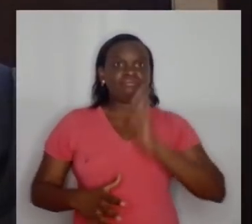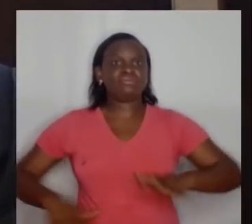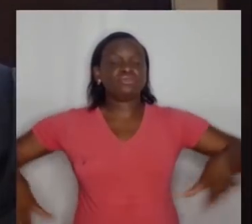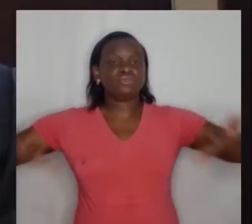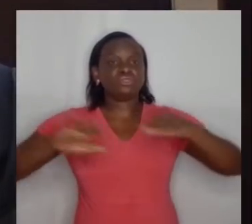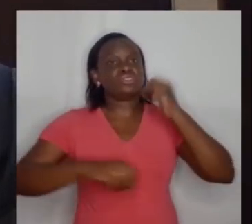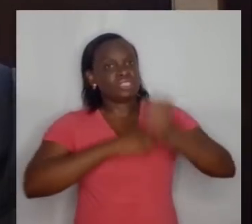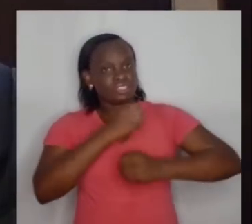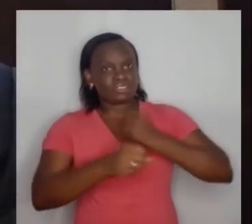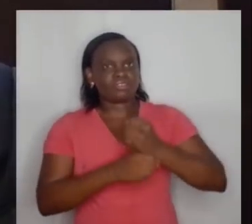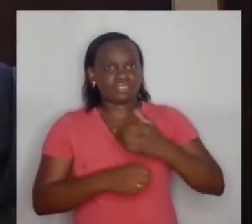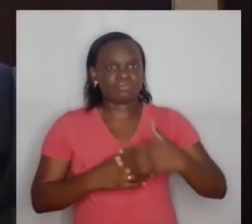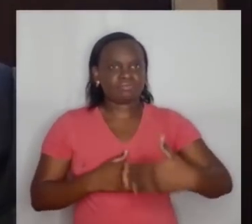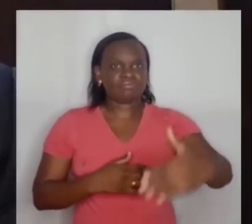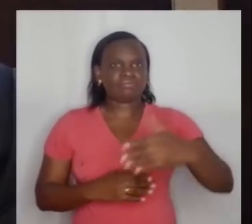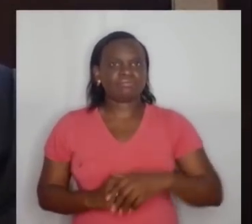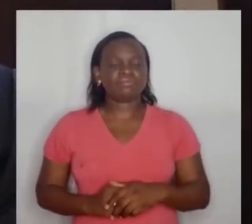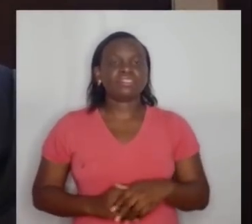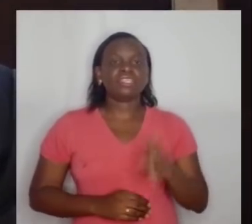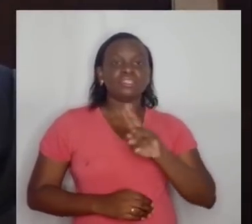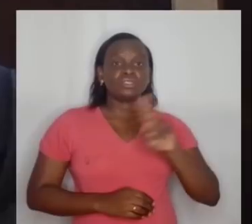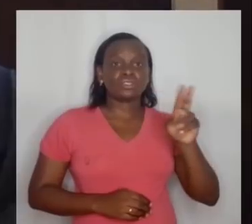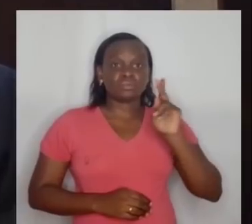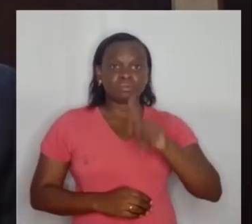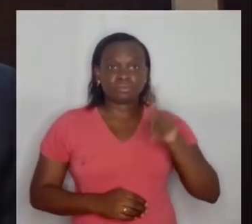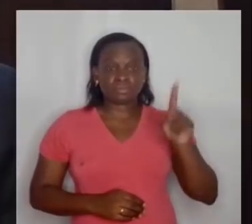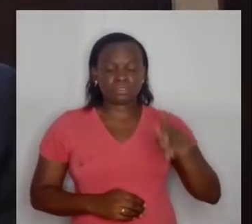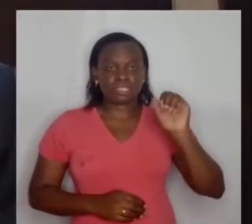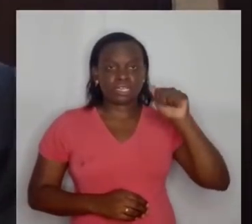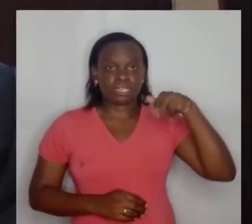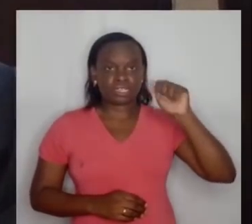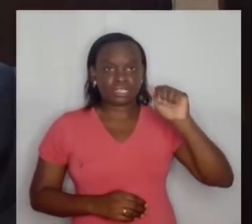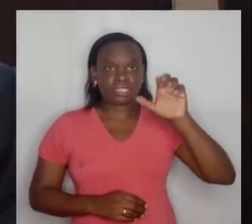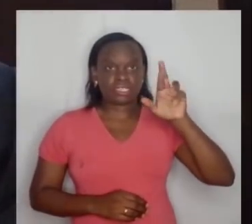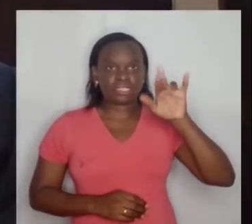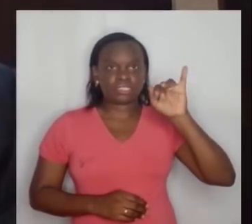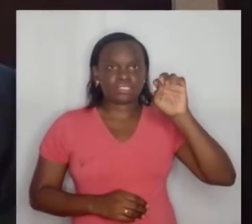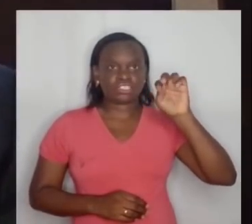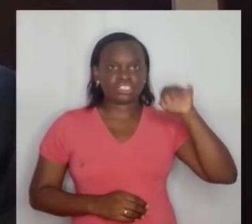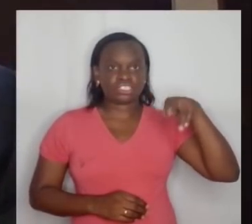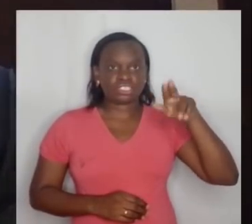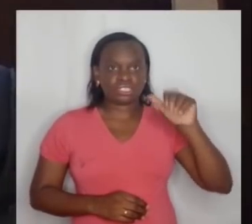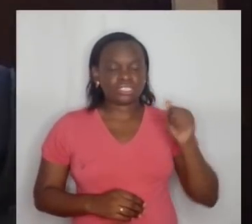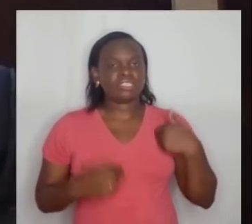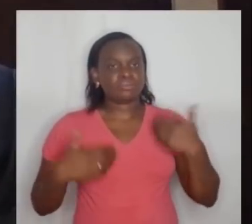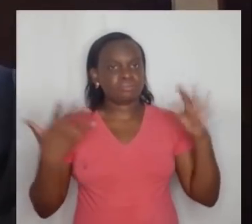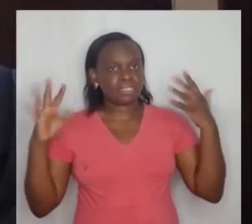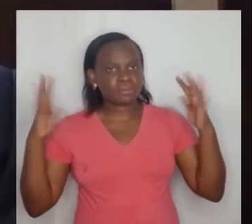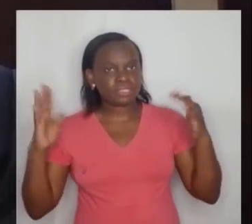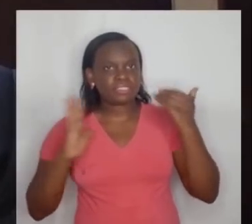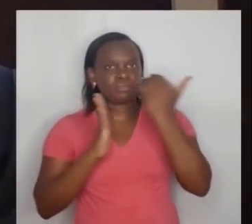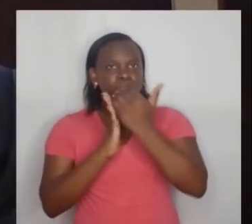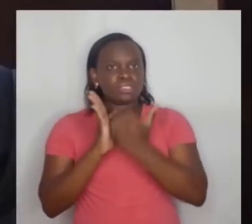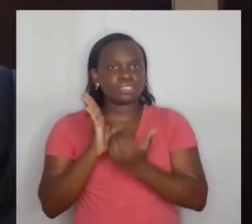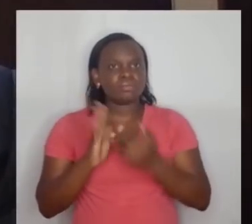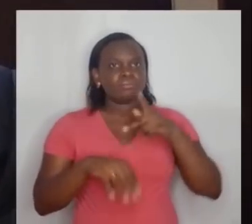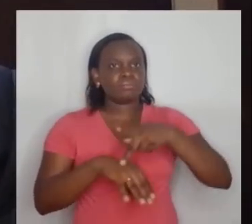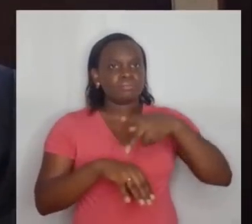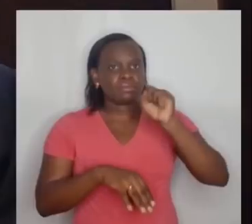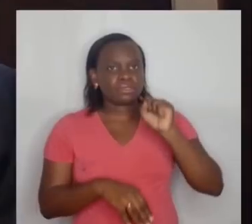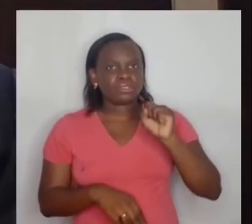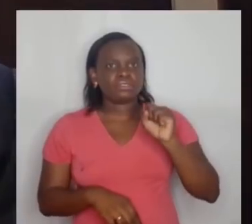ocorrerá no ano que vem. Em nome da professora Ana Cristina Mignot, parabenizo os programas de